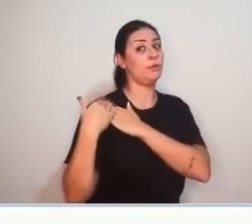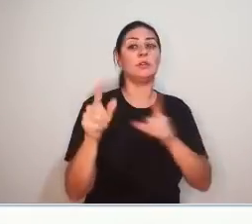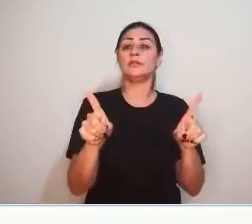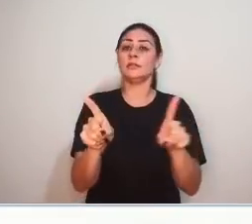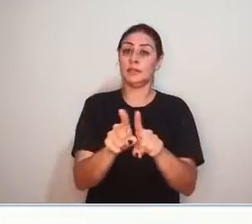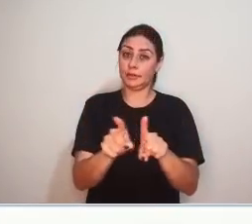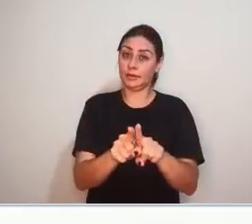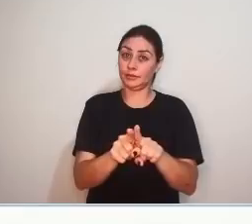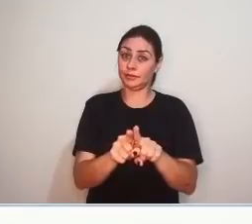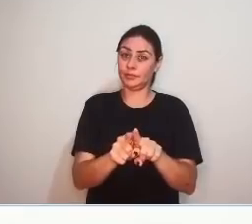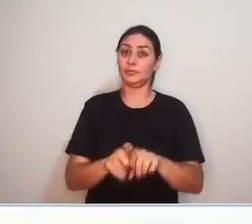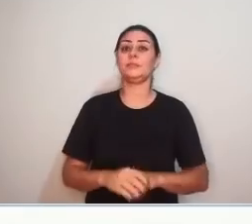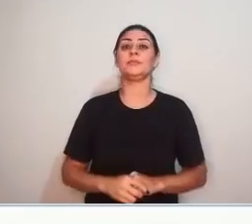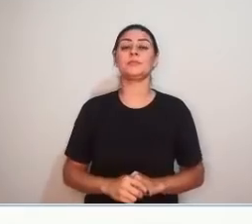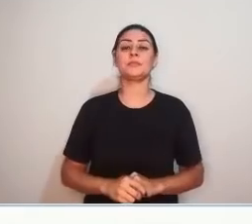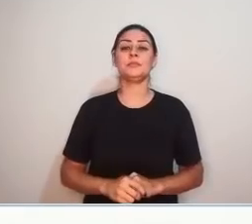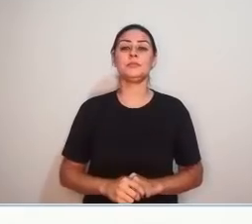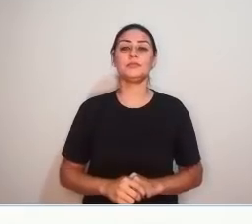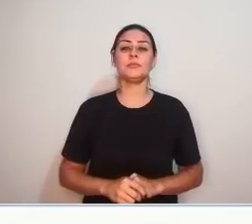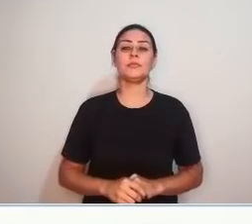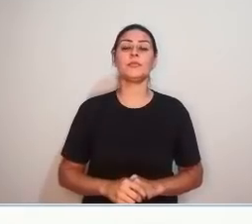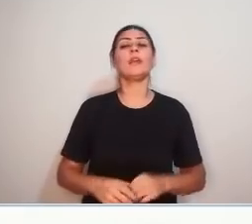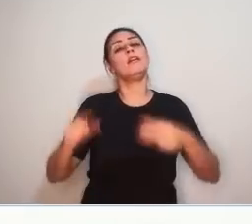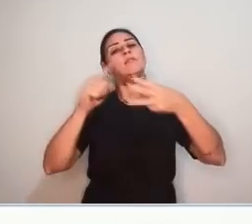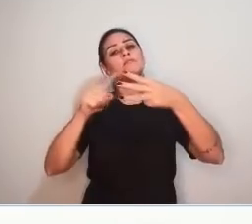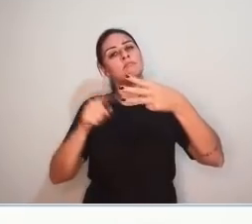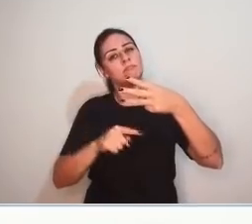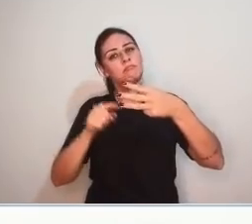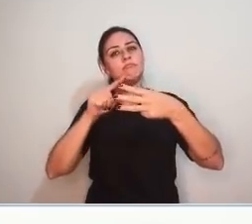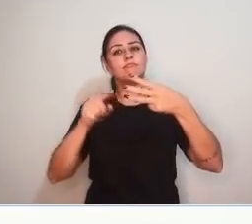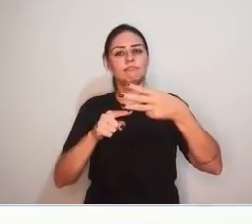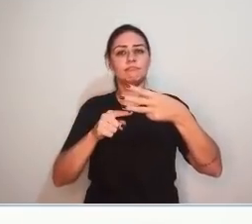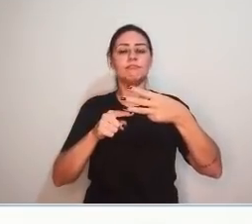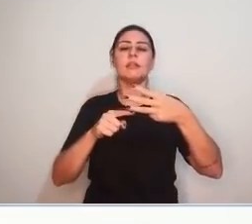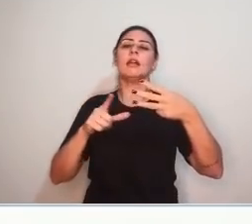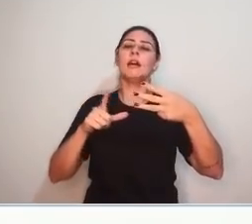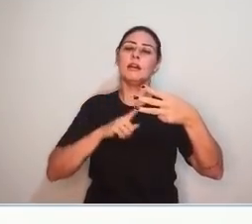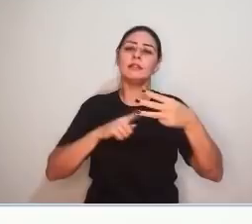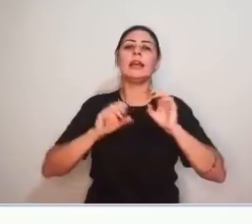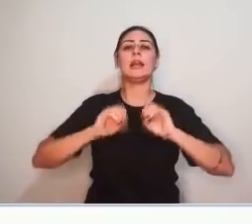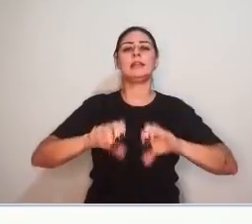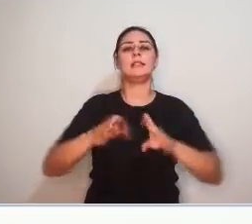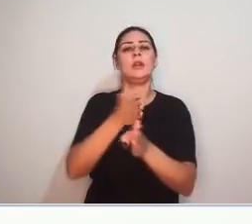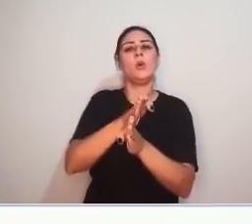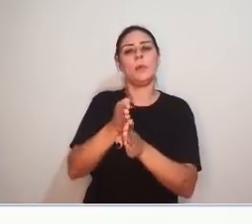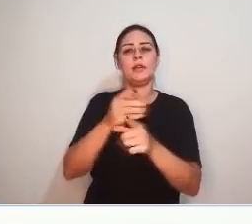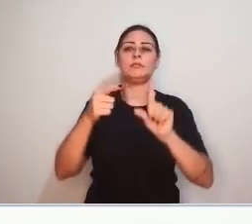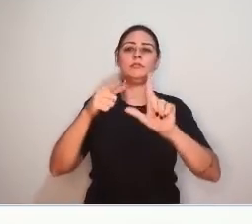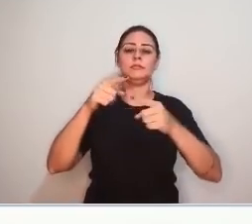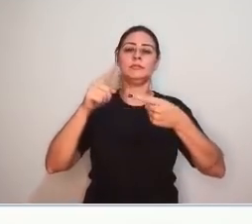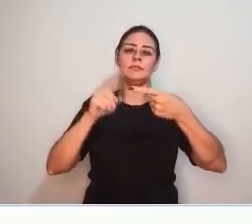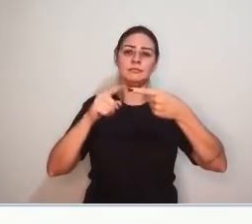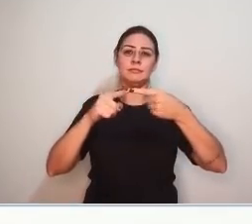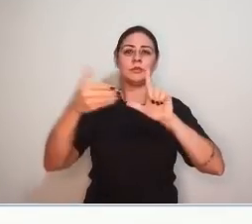e ele precisa, claro, assumir esta responsabilidade. Tá? Então, 3 componentes aqui que tipificam o ensino